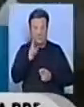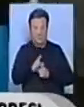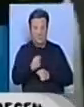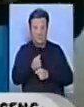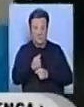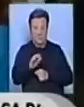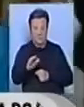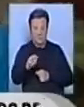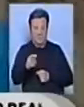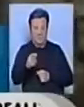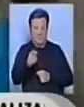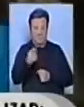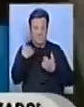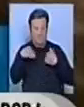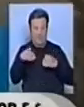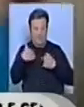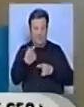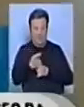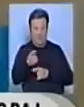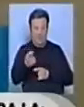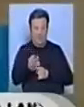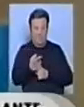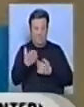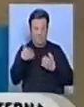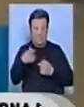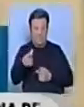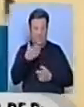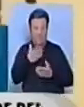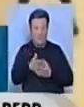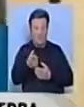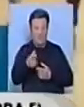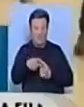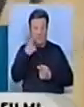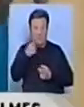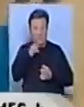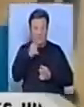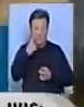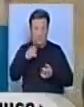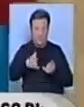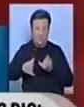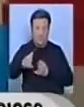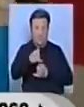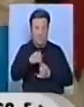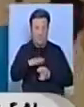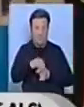fazia o seu treino e o resto, dava a sua patrulha. E quando fazia a sua